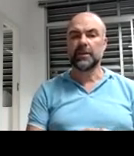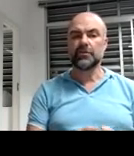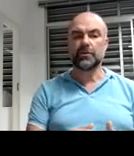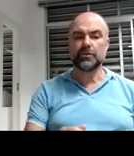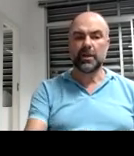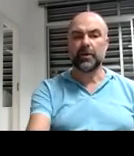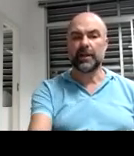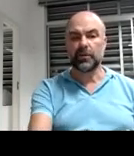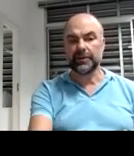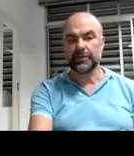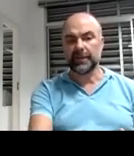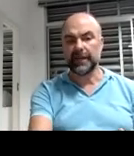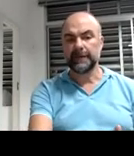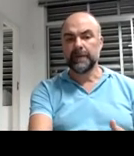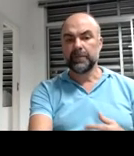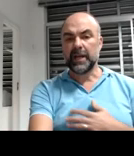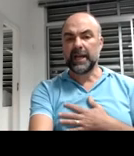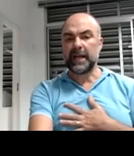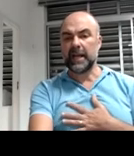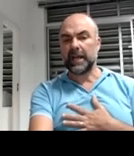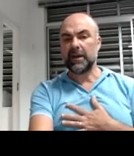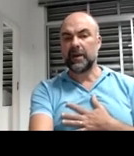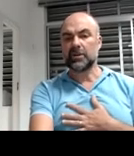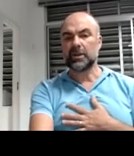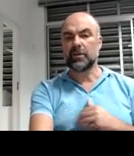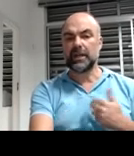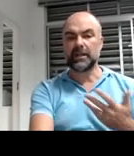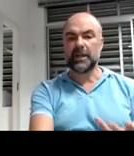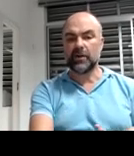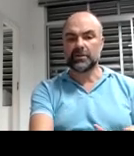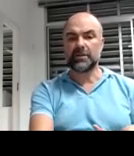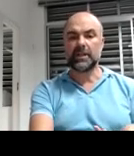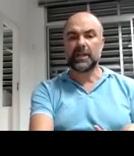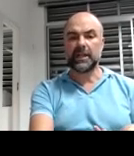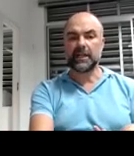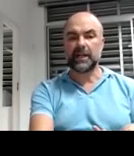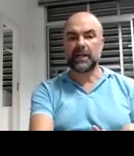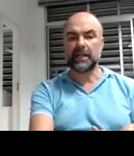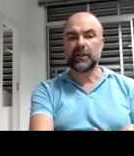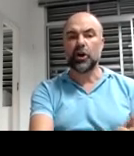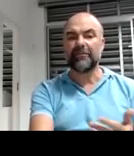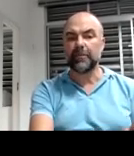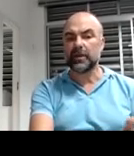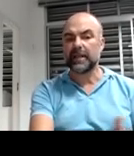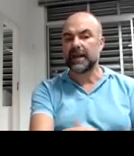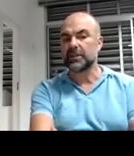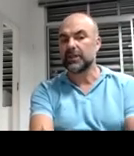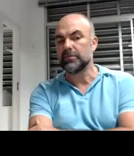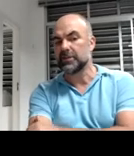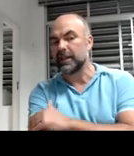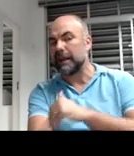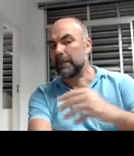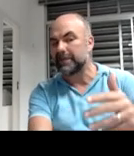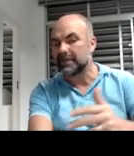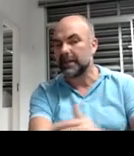também, junto com os laboratórios, né. Eu acho que o grande negócio da nova abordagem, aí,